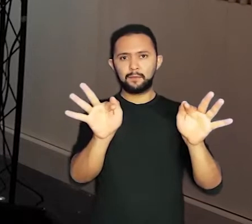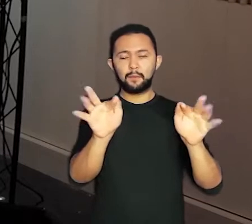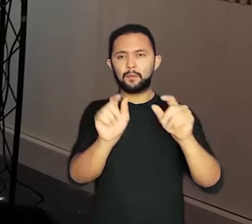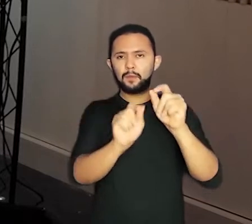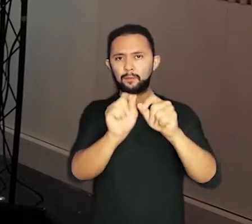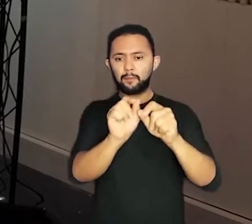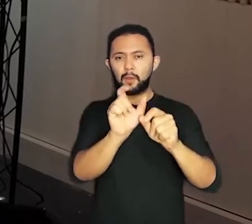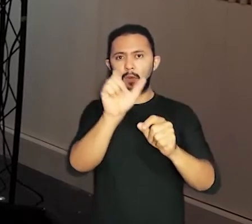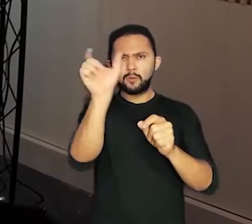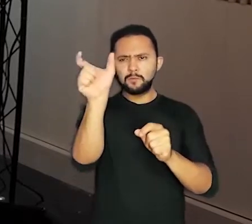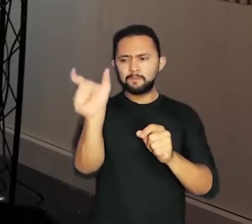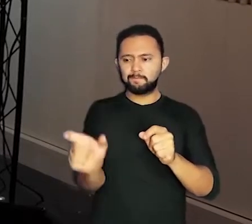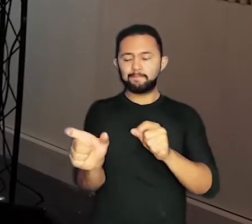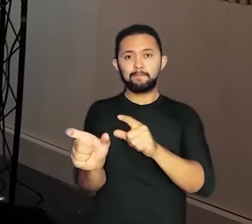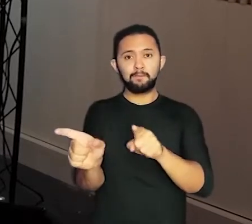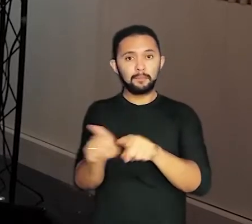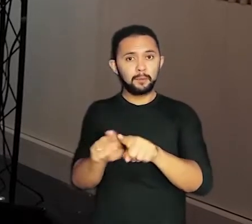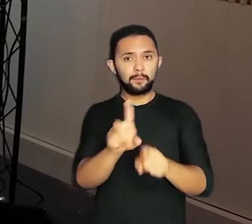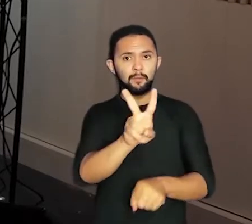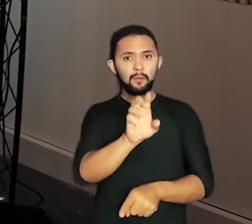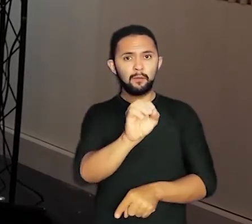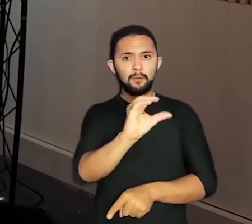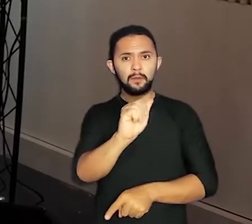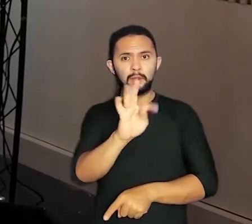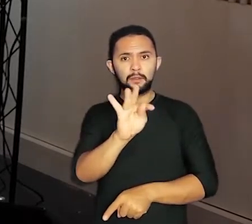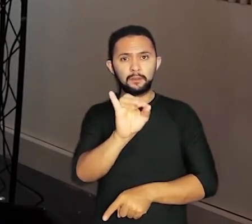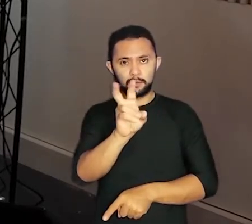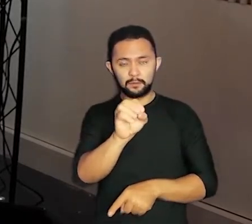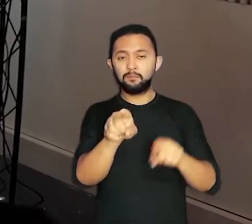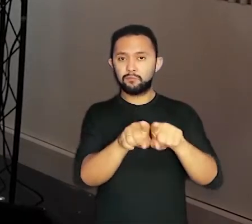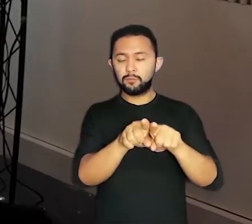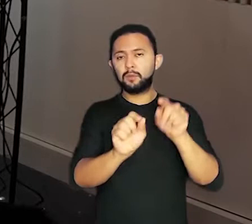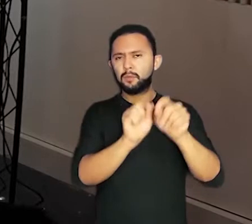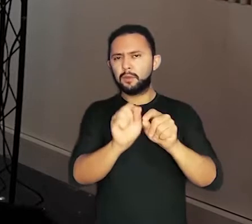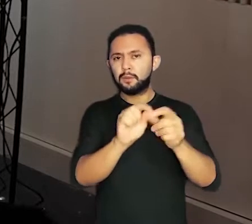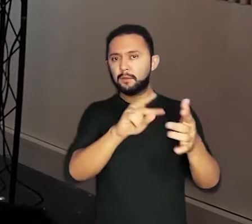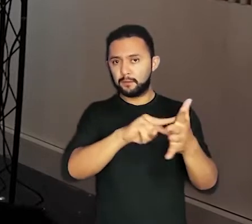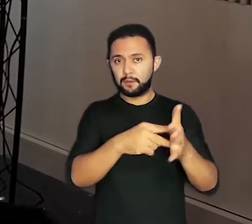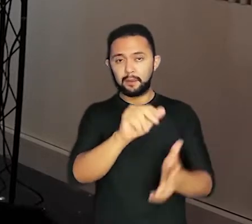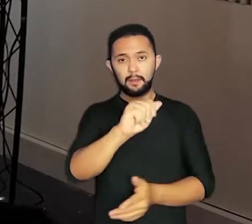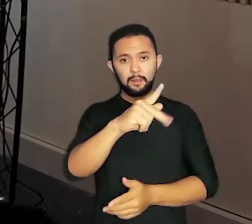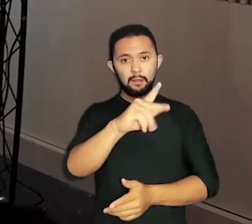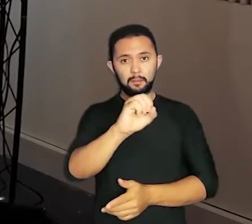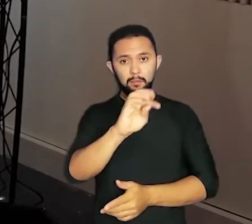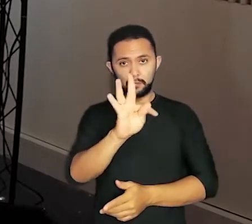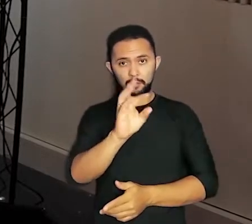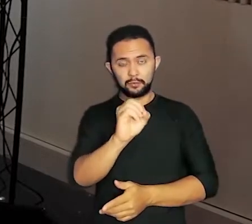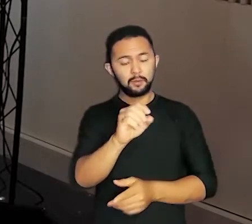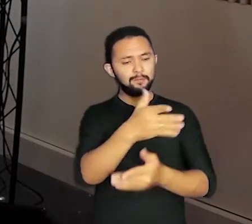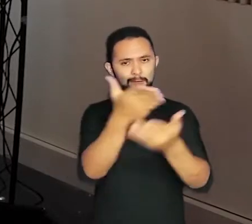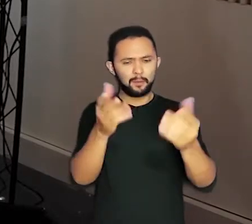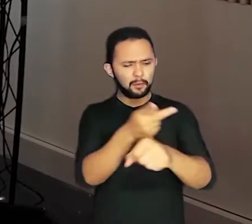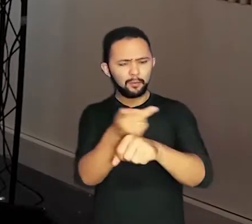aposto, tá bom? Então, prepara aí todo o seu material, fique aí num ambiente bem confortável, bem agradável e anote todas as informações que